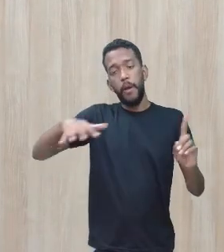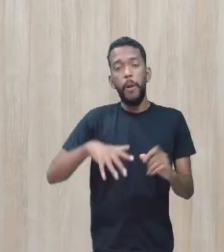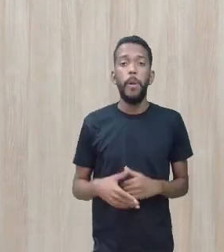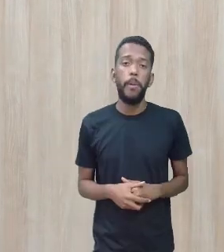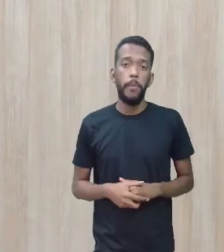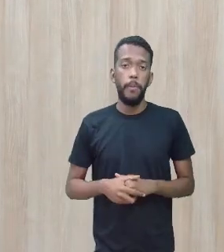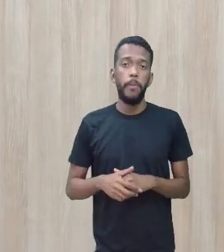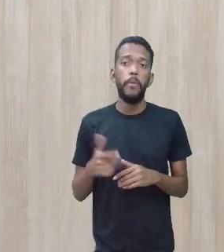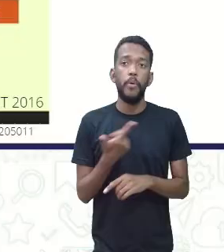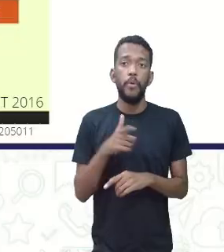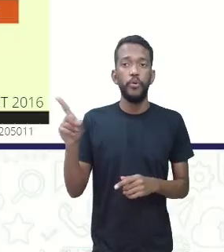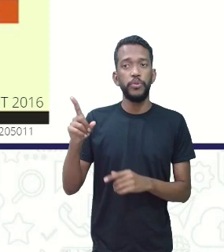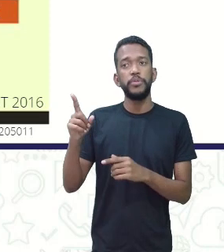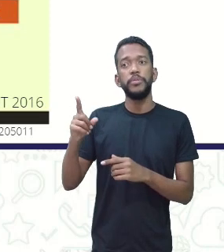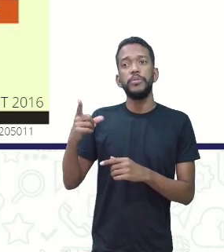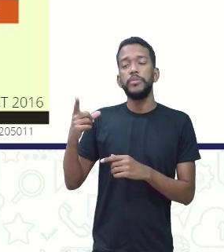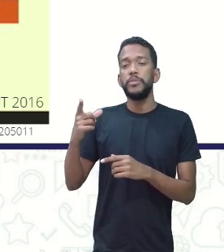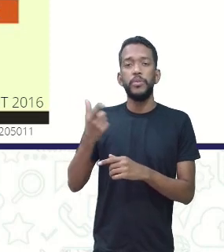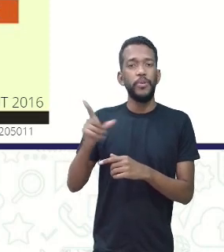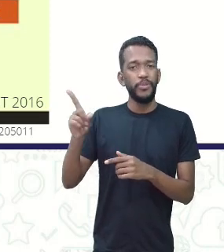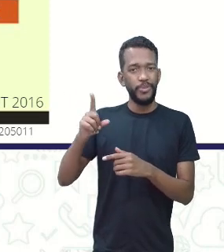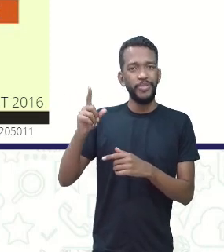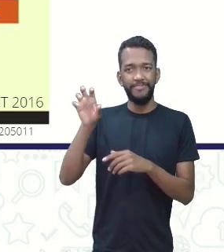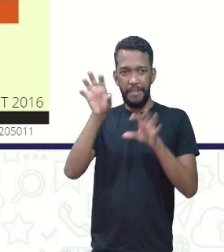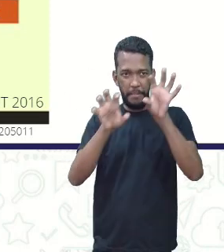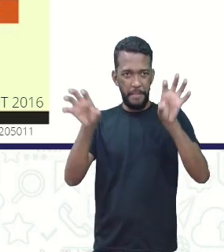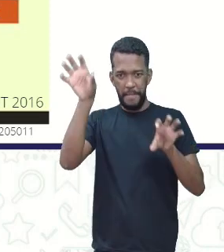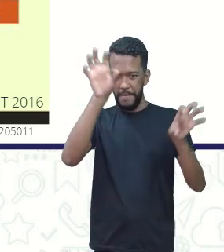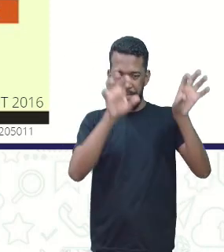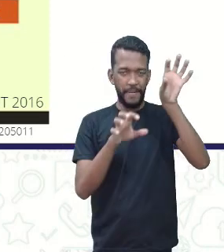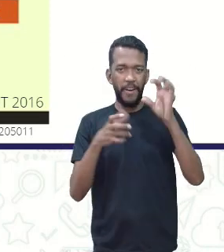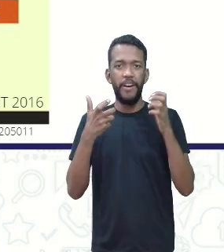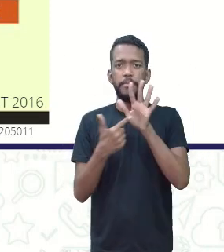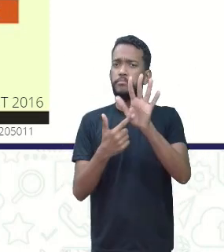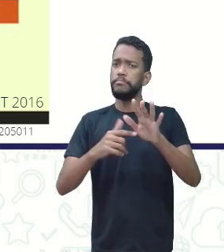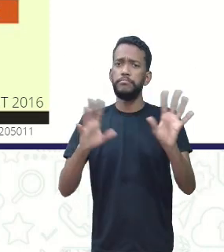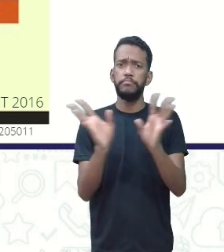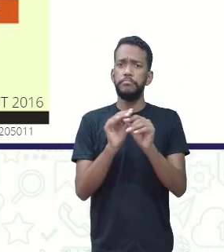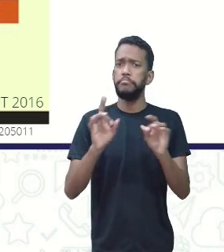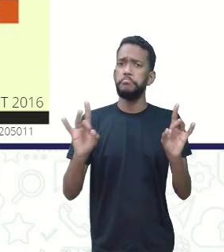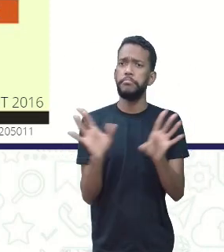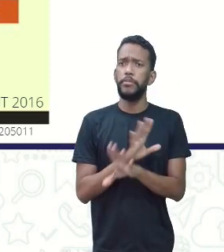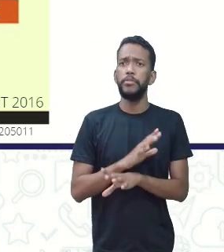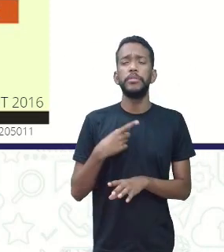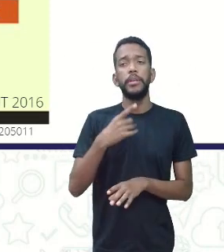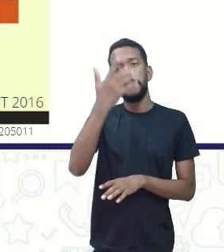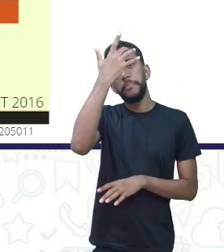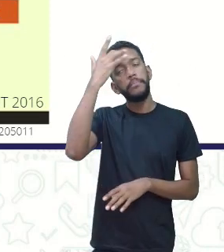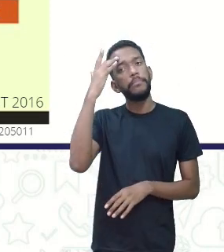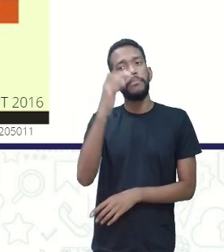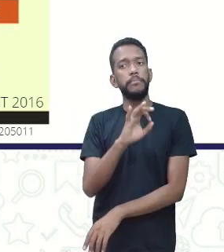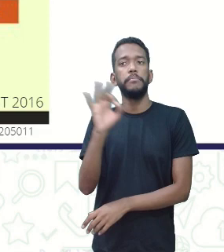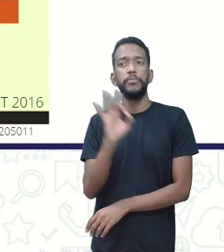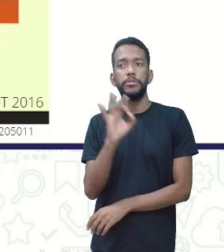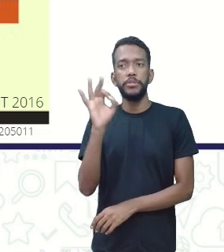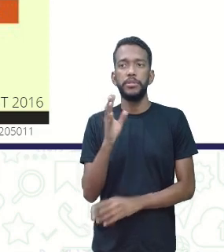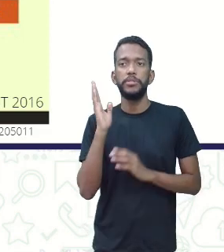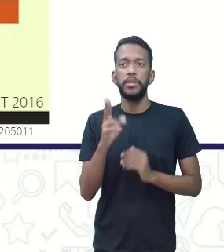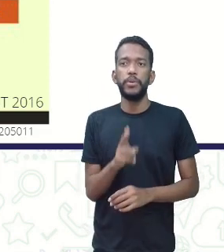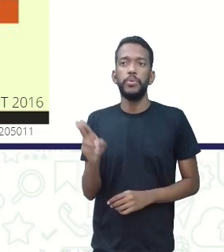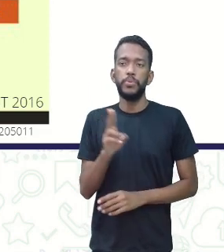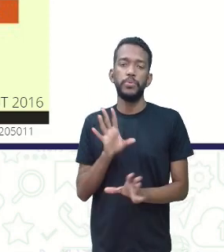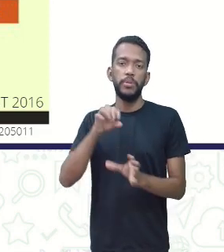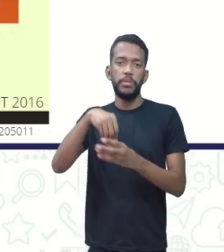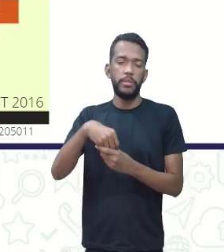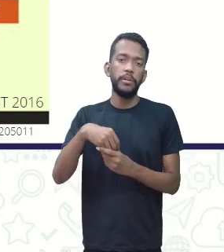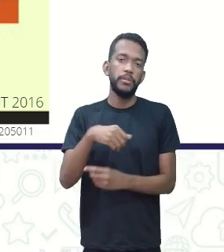outro gráfico, a informação é mais objetiva. Eu estou querendo trazer, olha, qual que é o percentual de estudantes que utilizam